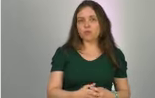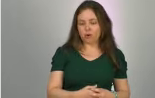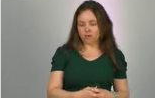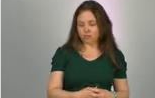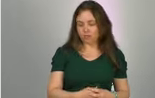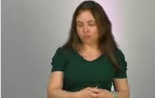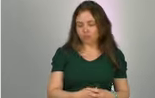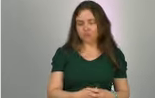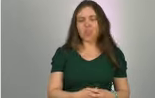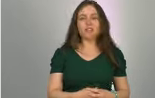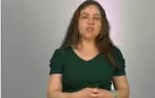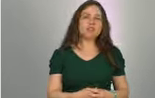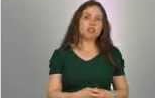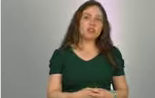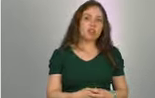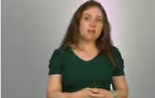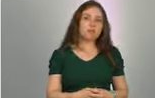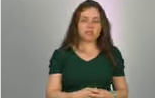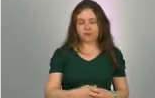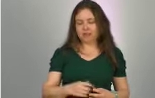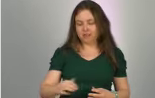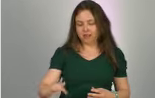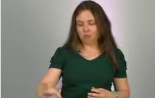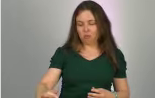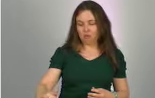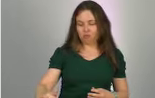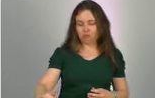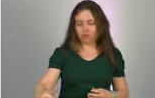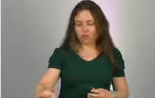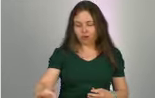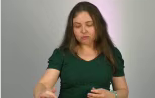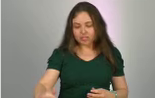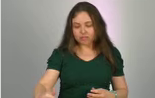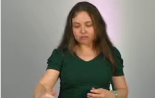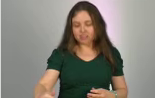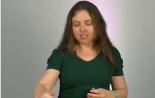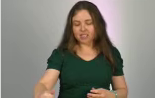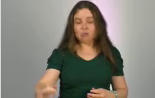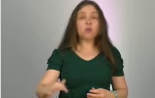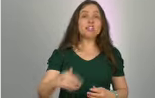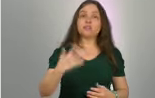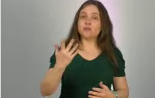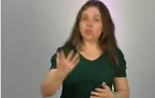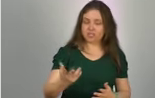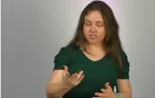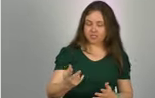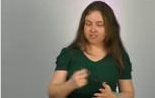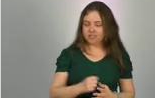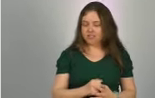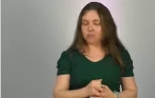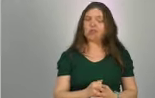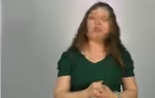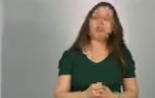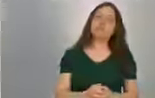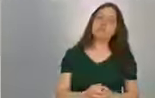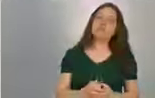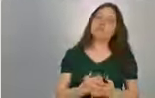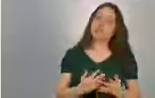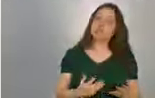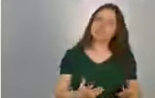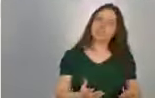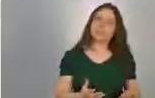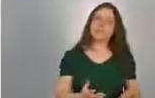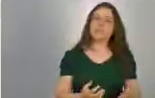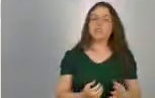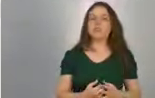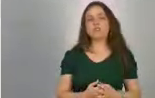papel como o seu suporte e nós já tivemos como eu vou continuar contando muitas mudanças nós